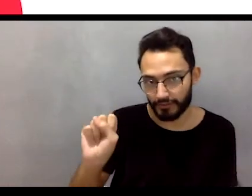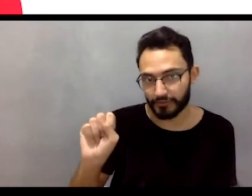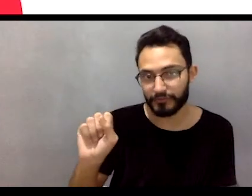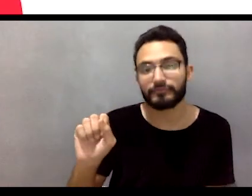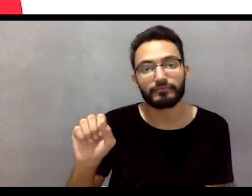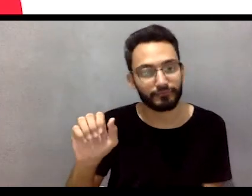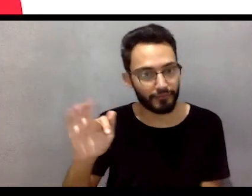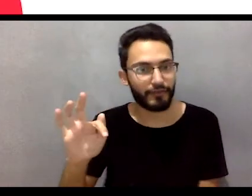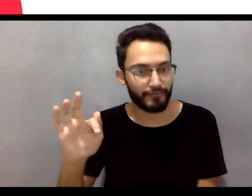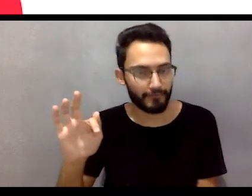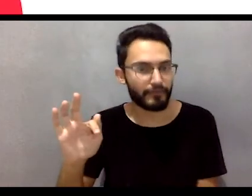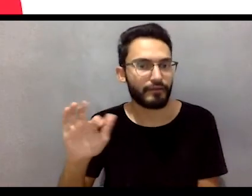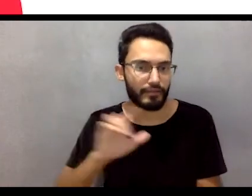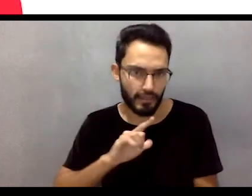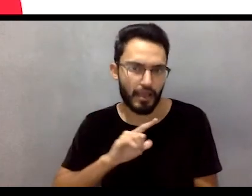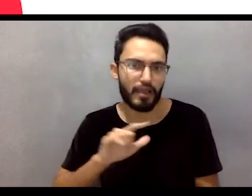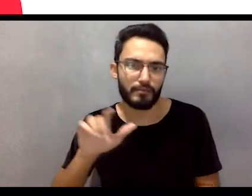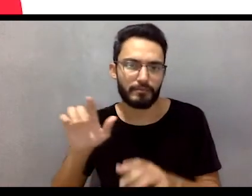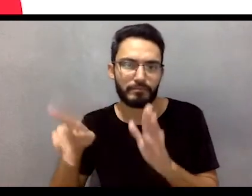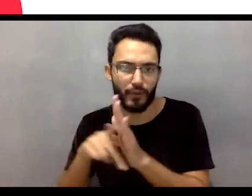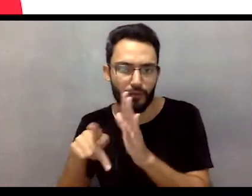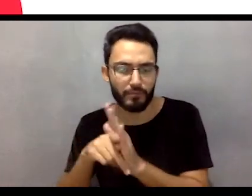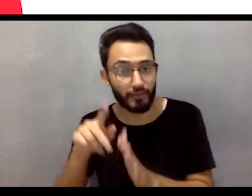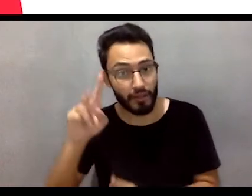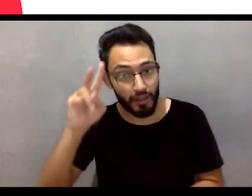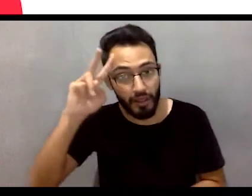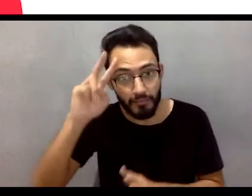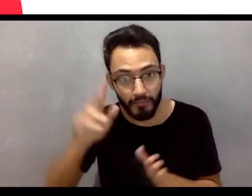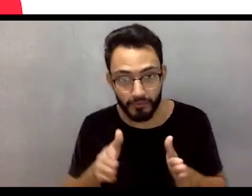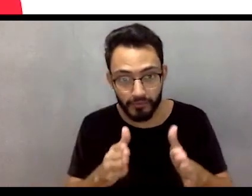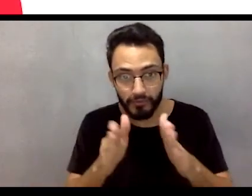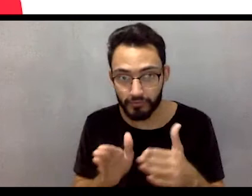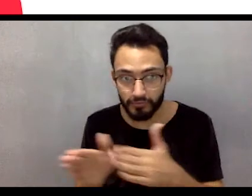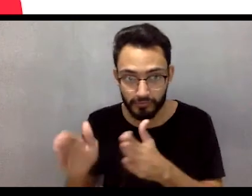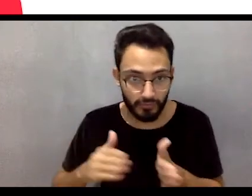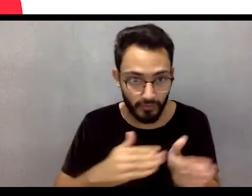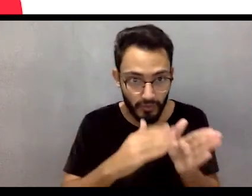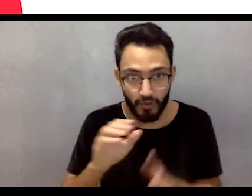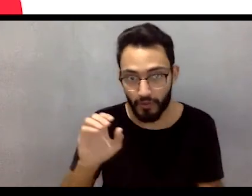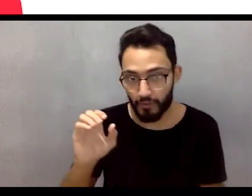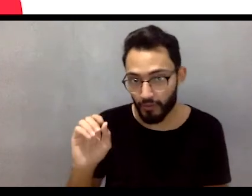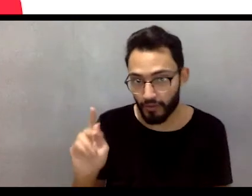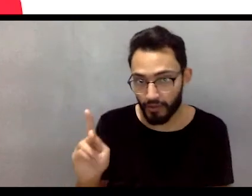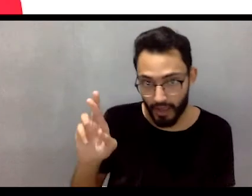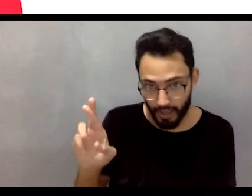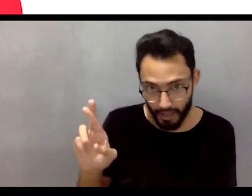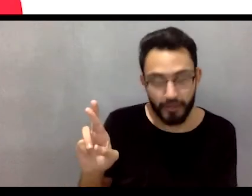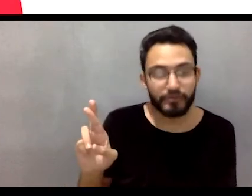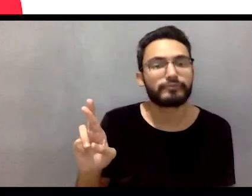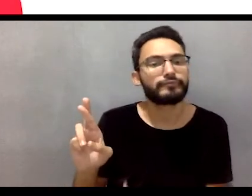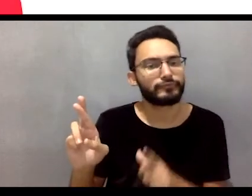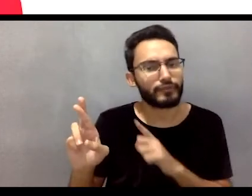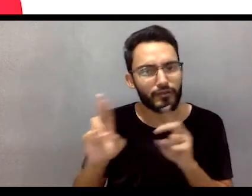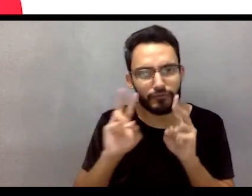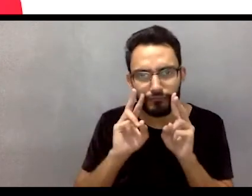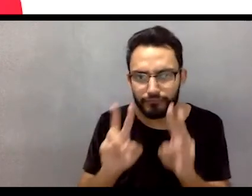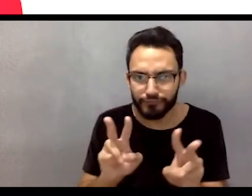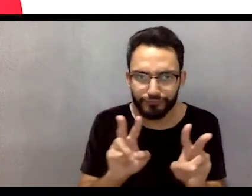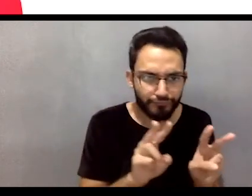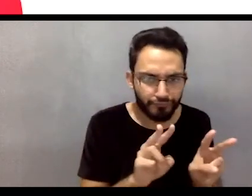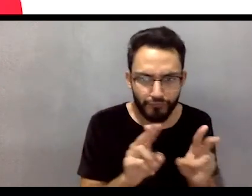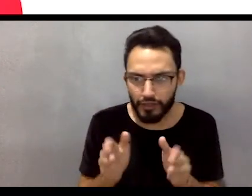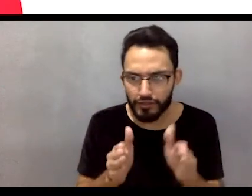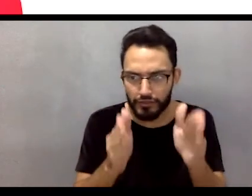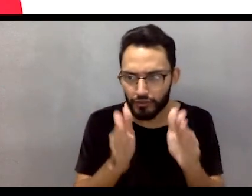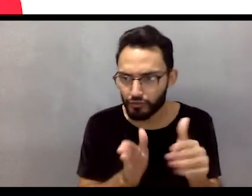gente vai ter lá, lembra dos direcionadores dos OKRs, a gente vai olhar os nossos direcionadores